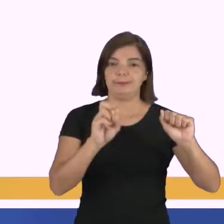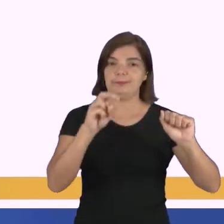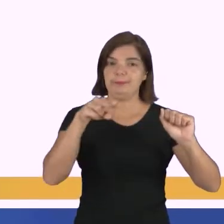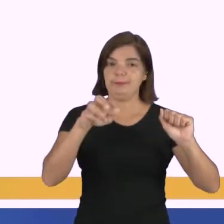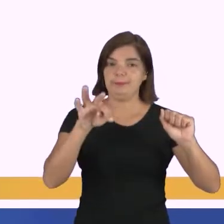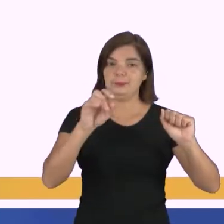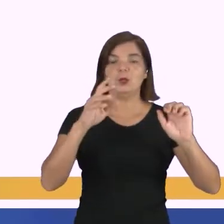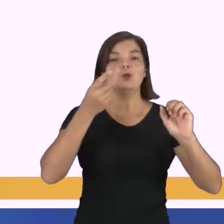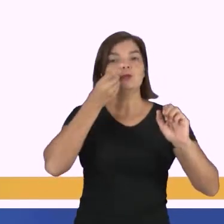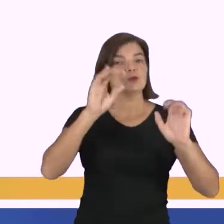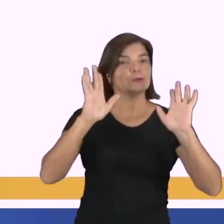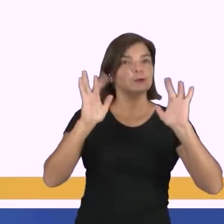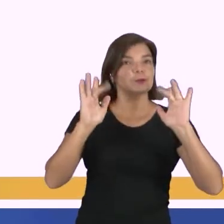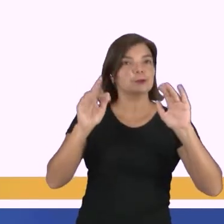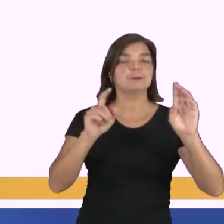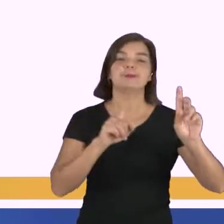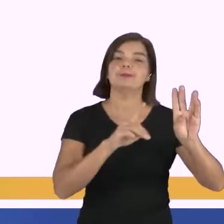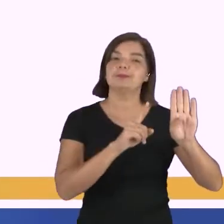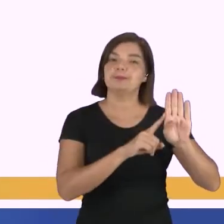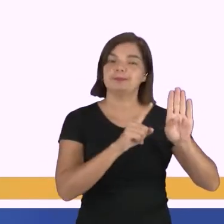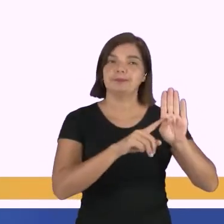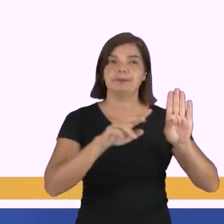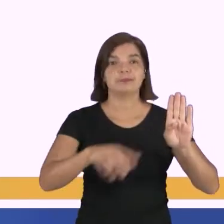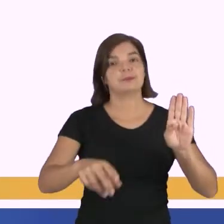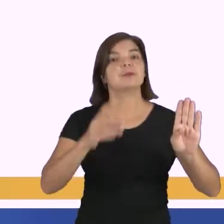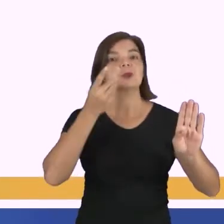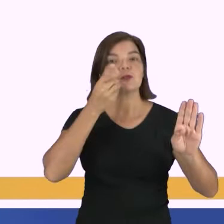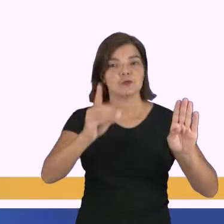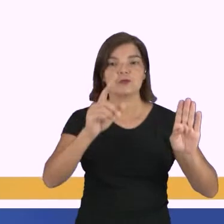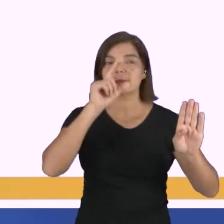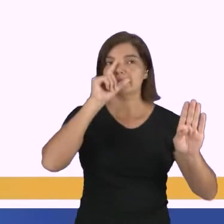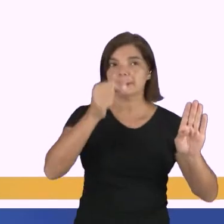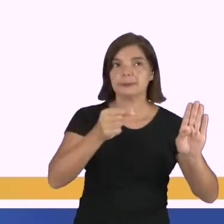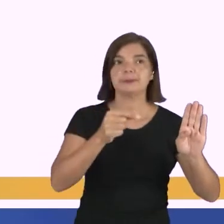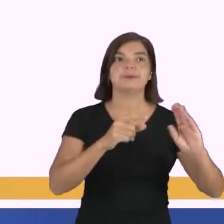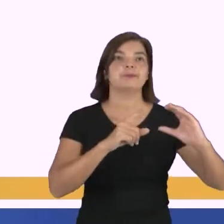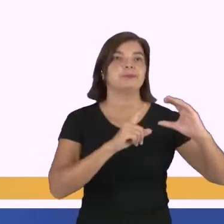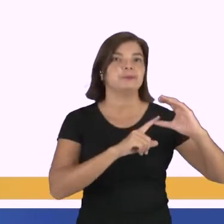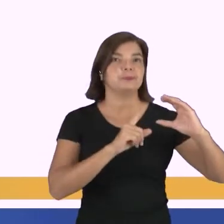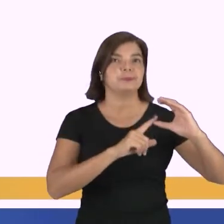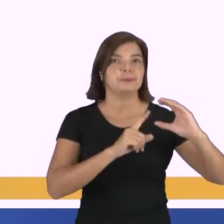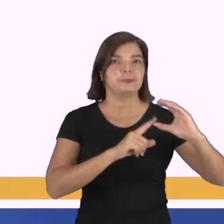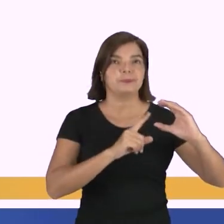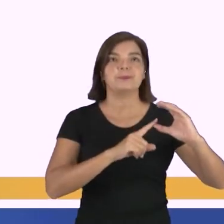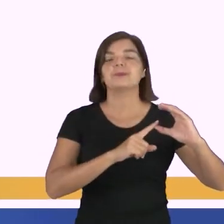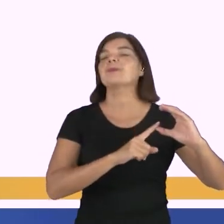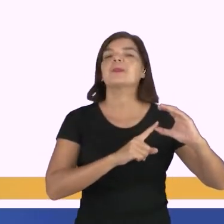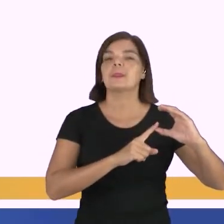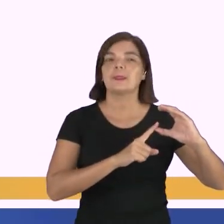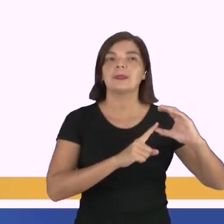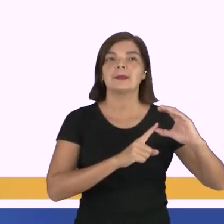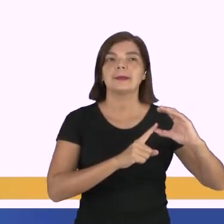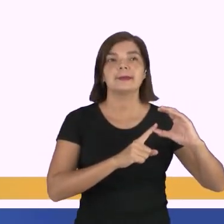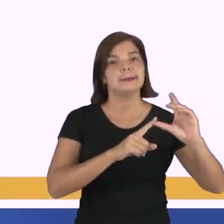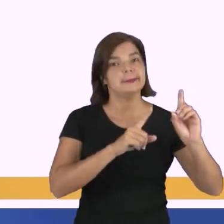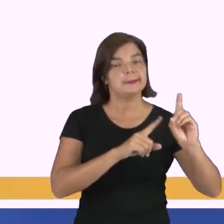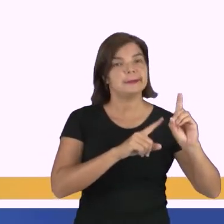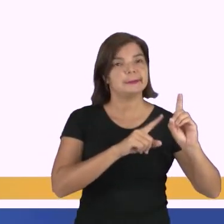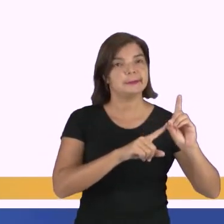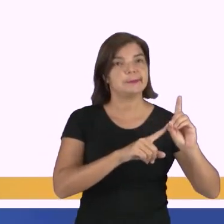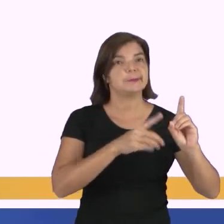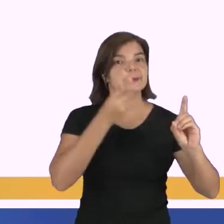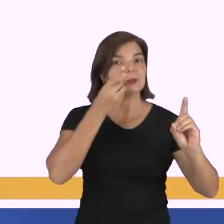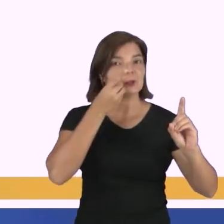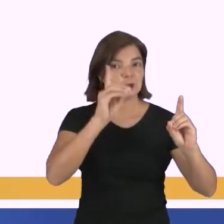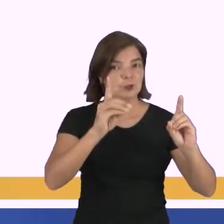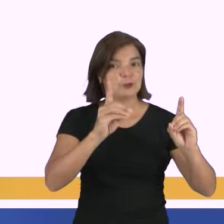Valentine's Day, letra B, Halloween, letra C, Thanksgiving e letra C, Independence Day. Traduzindo lá na